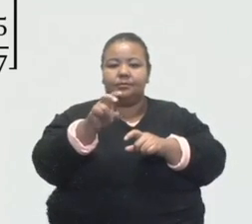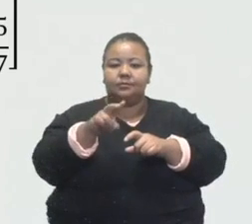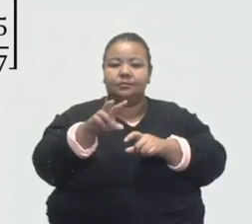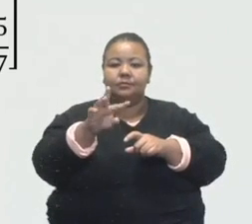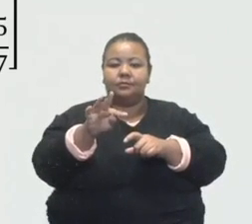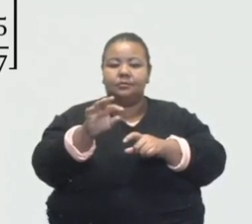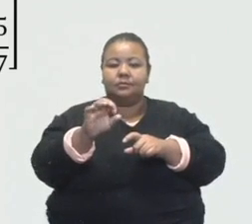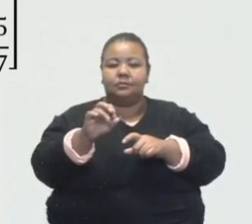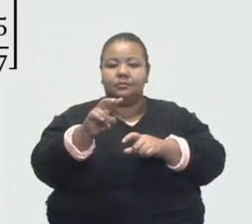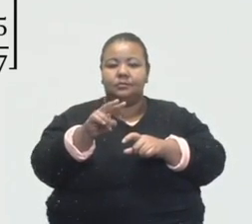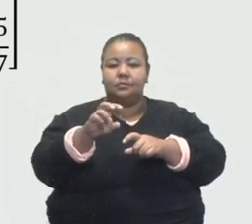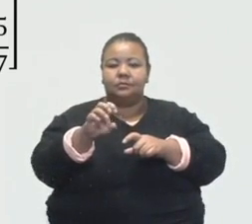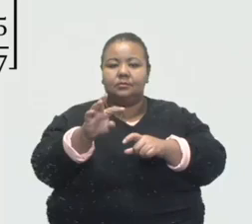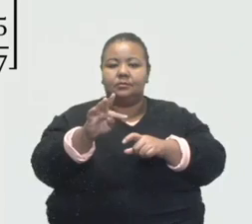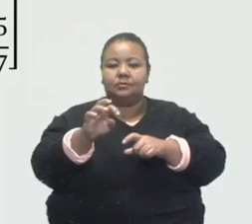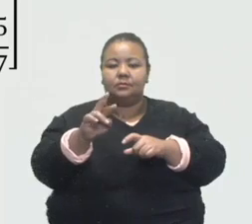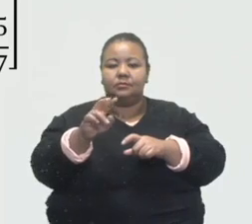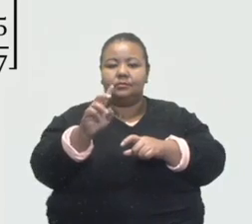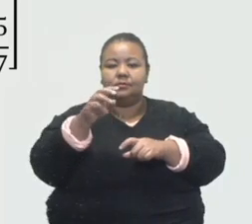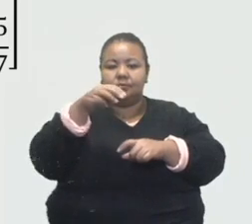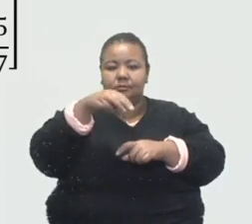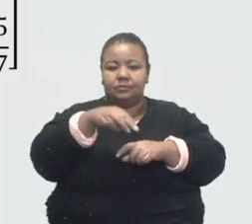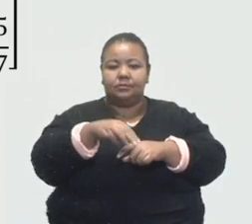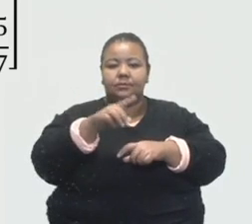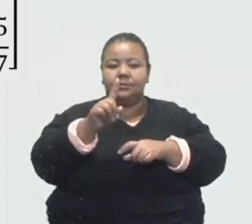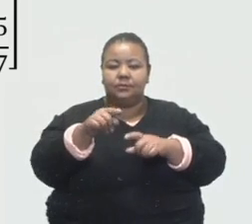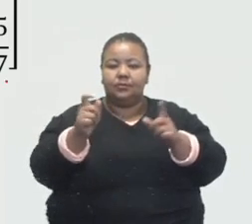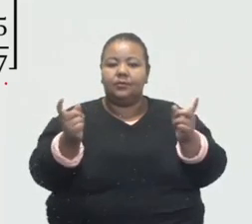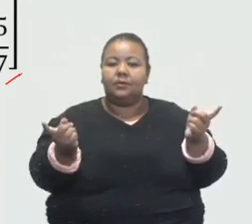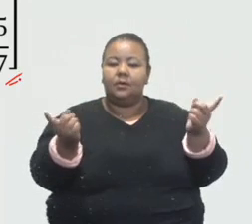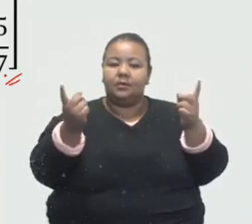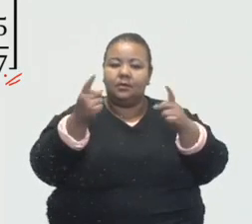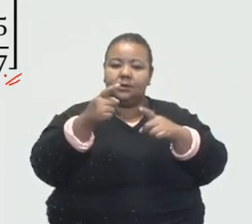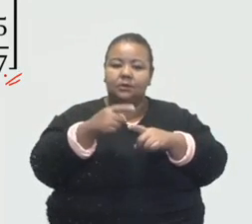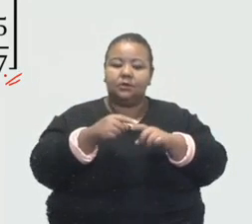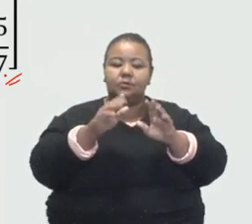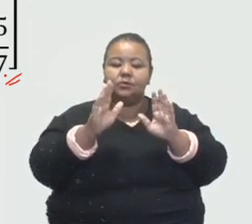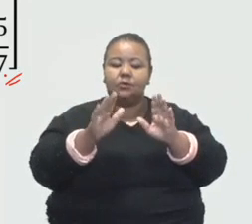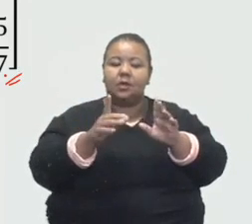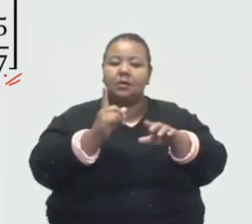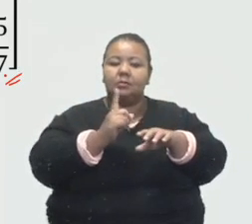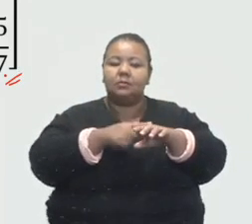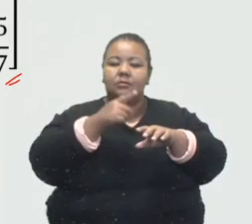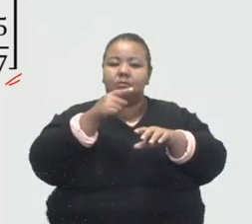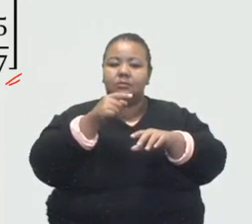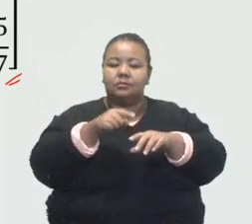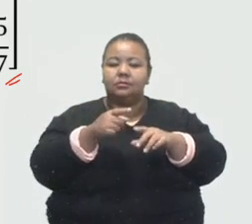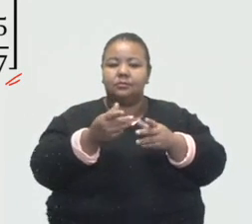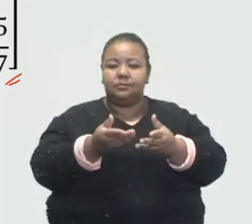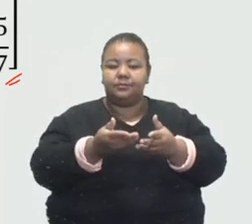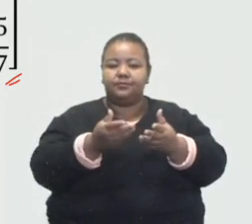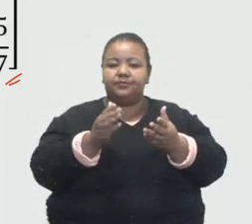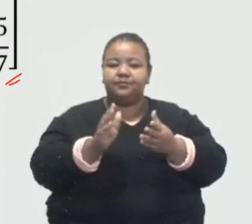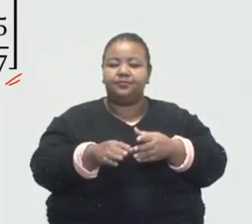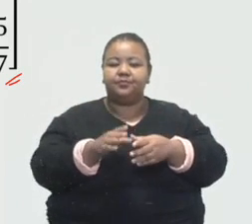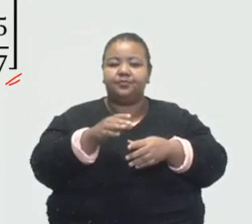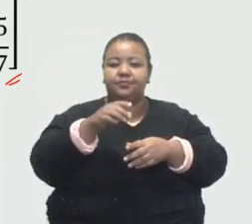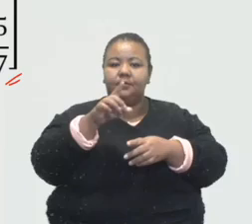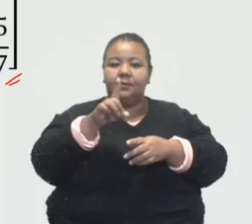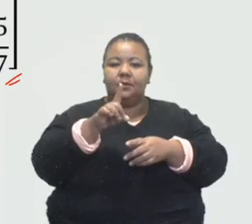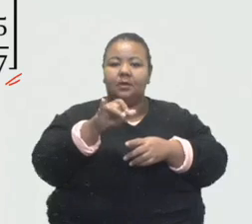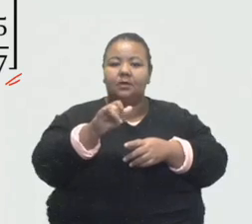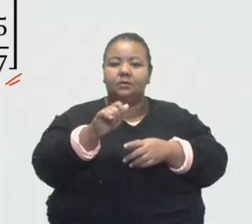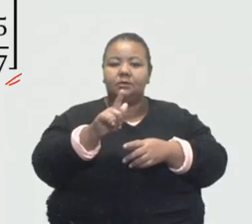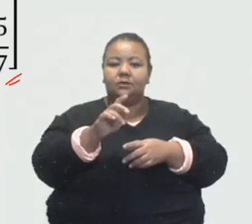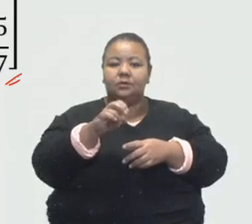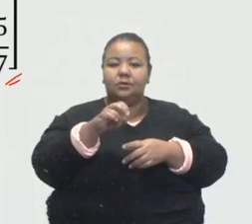autovetores. Vimos que essa matriz M, ela é invertível, determinamos a sua inversa. A matriz diagonal,